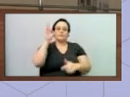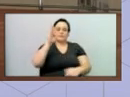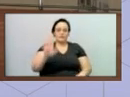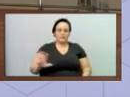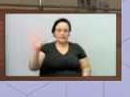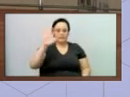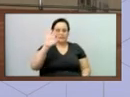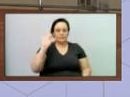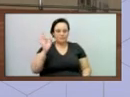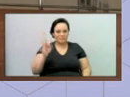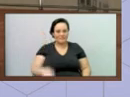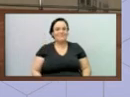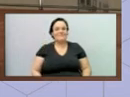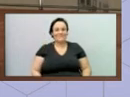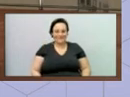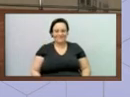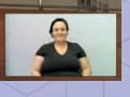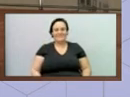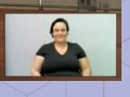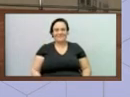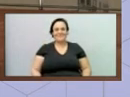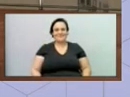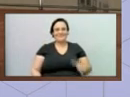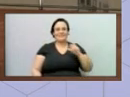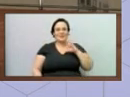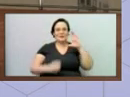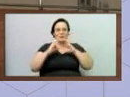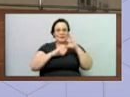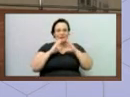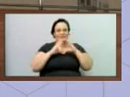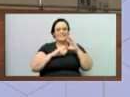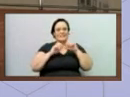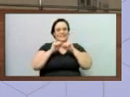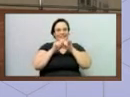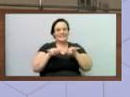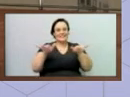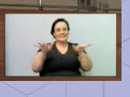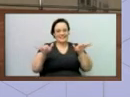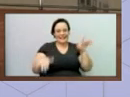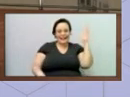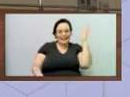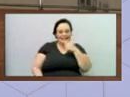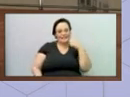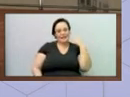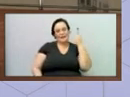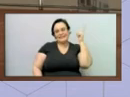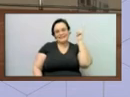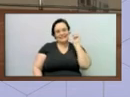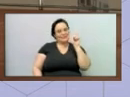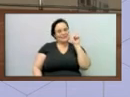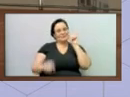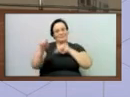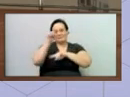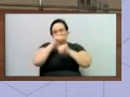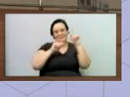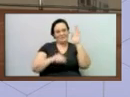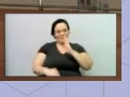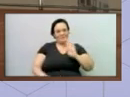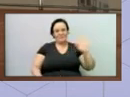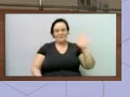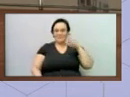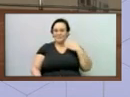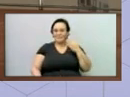rosto o que os assim durante a pandemia e foram lindos e sem de conseguir gente de tudo quanto é lugar então vamos tentar ir